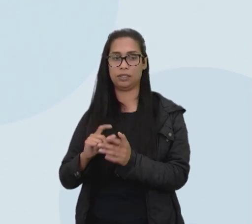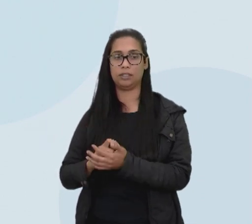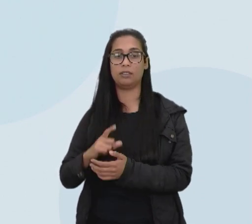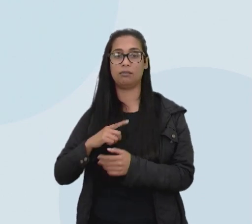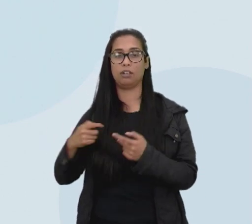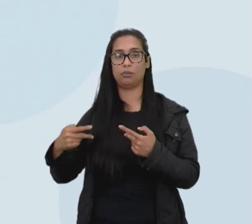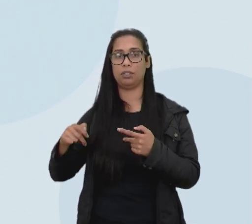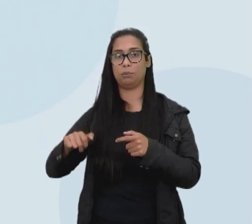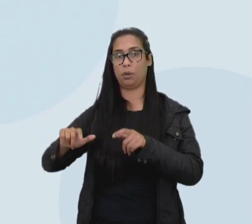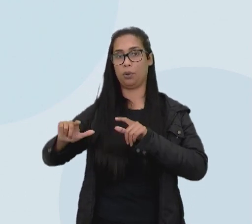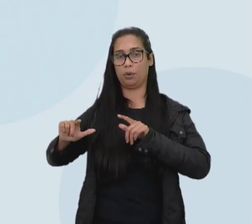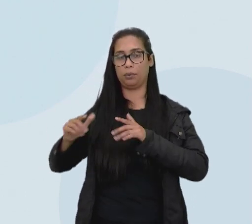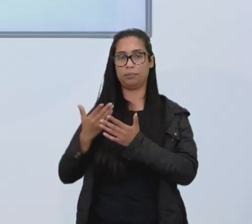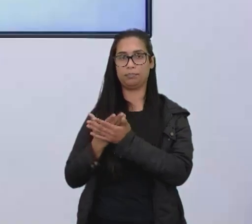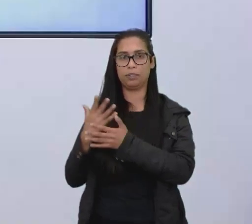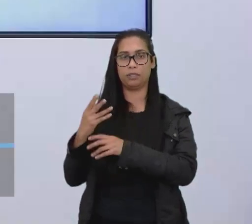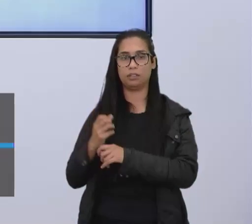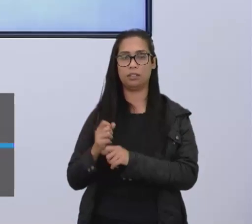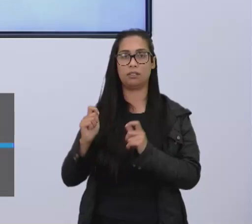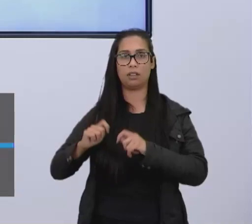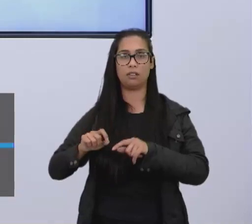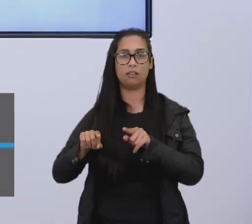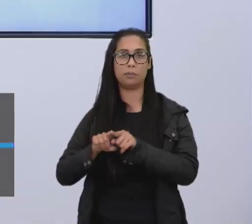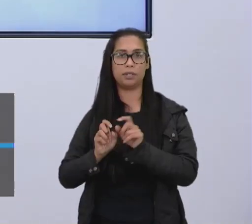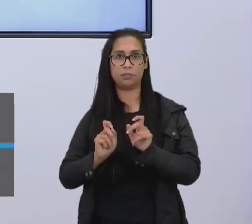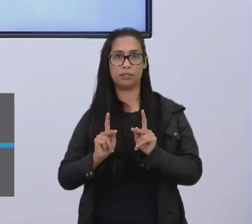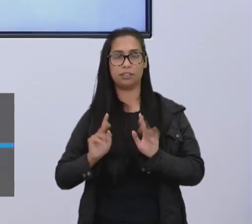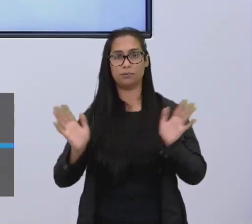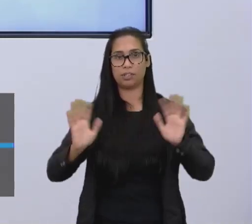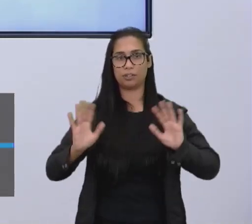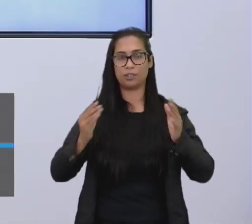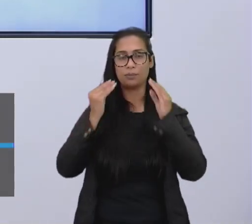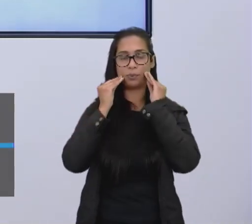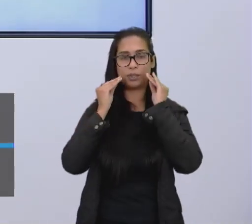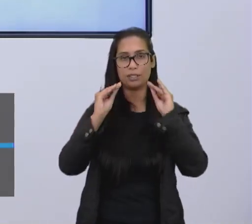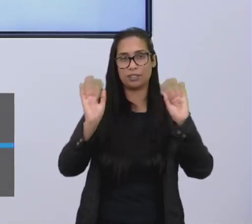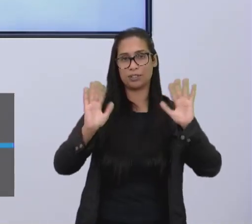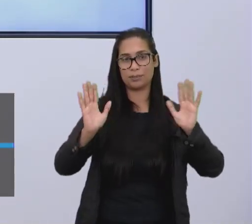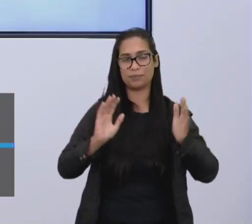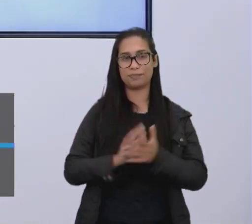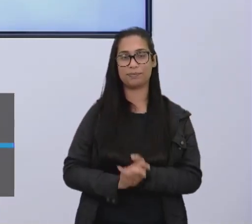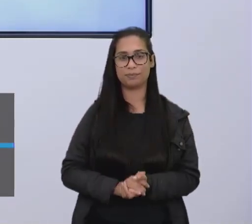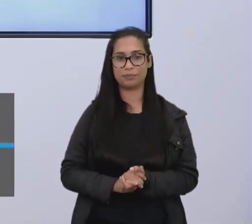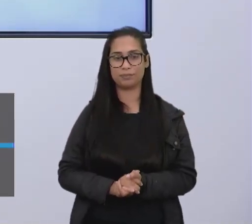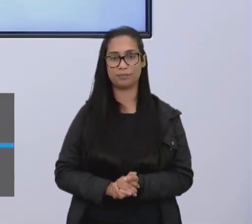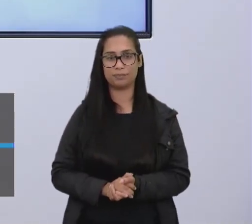vocês estão entendendo, se estão curtindo, se estão sendo úteis. E a gente se vê nas próximas aulas. Até mais.